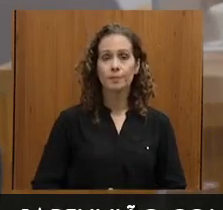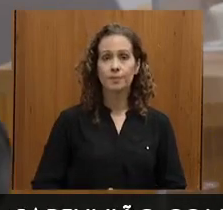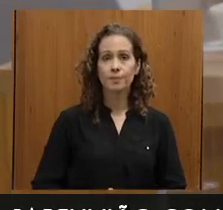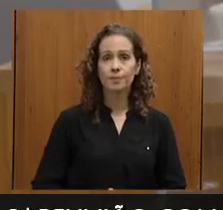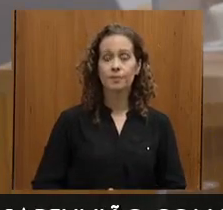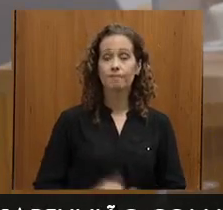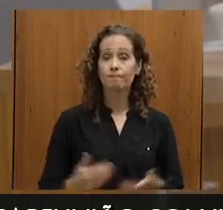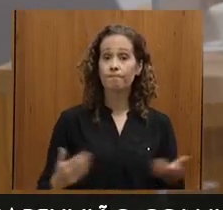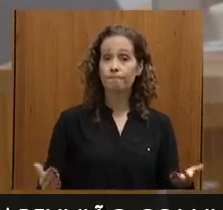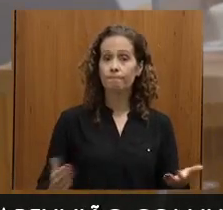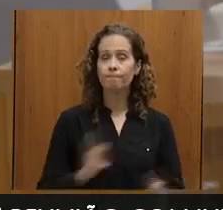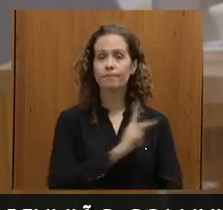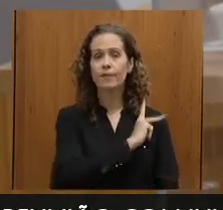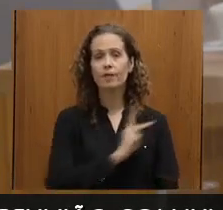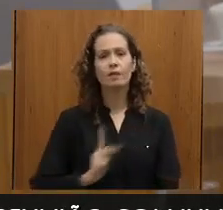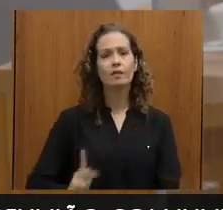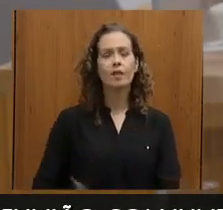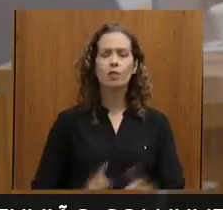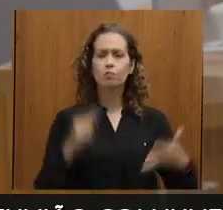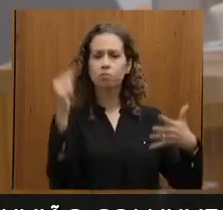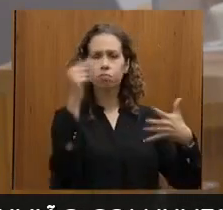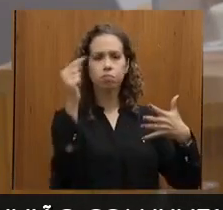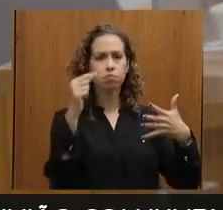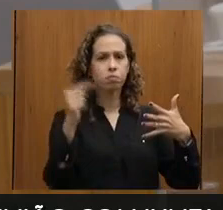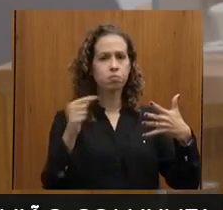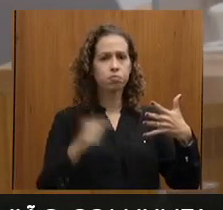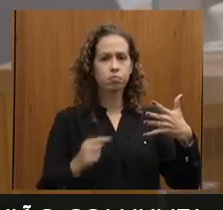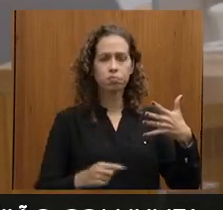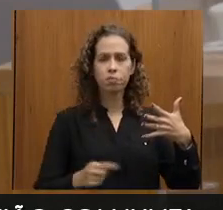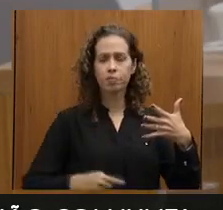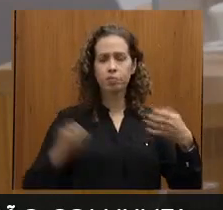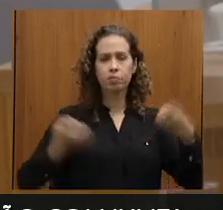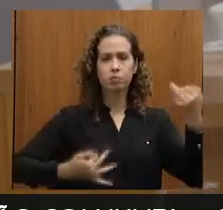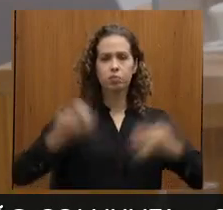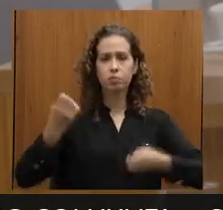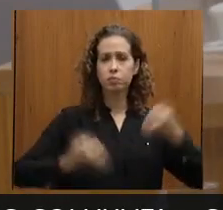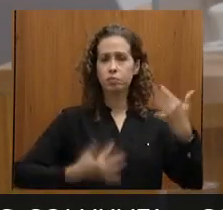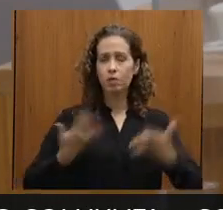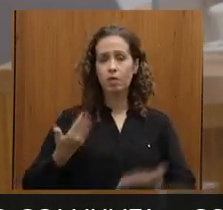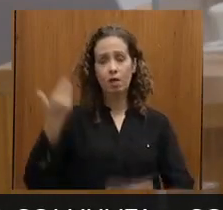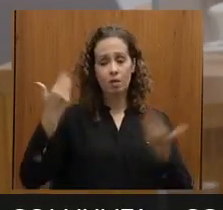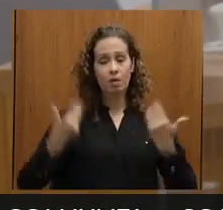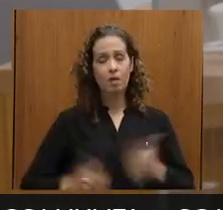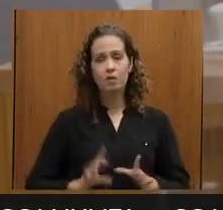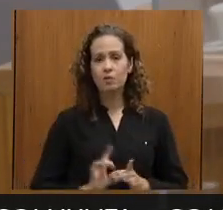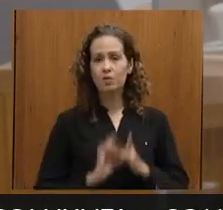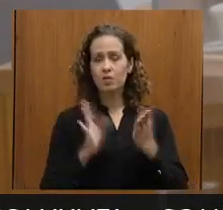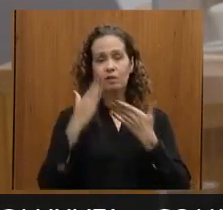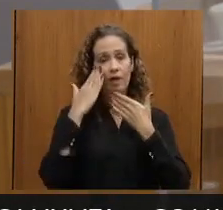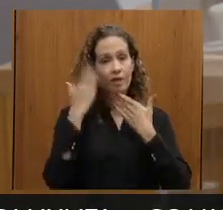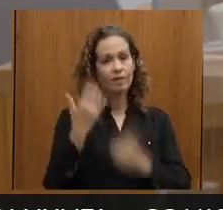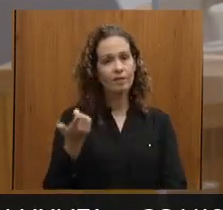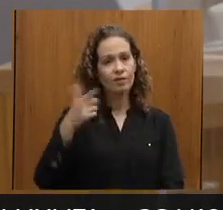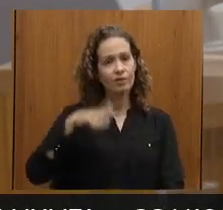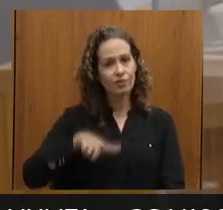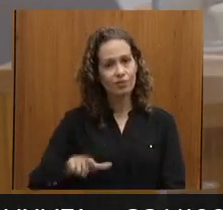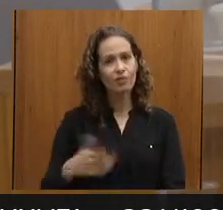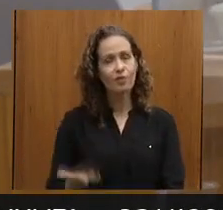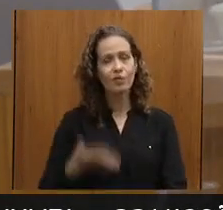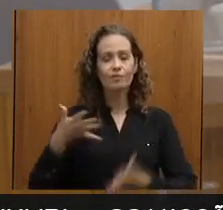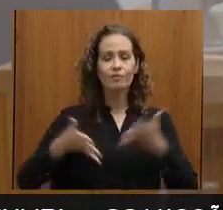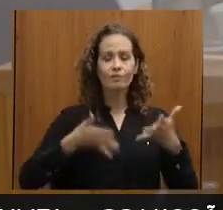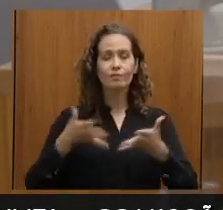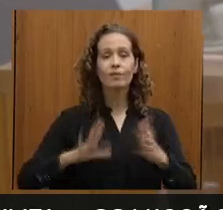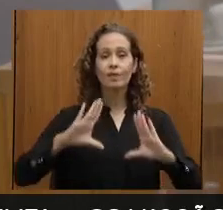Bem, senhor presidente, eram só essas as minhas considerações iniciais, me coloco à disposição e agradeço mais uma vez o espaço cedido pela